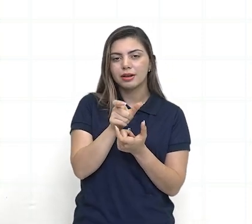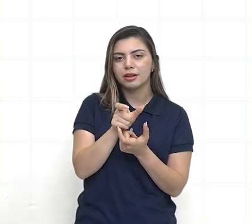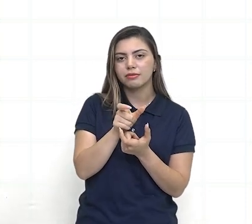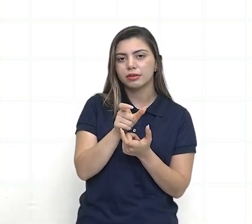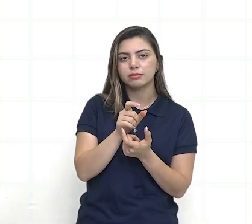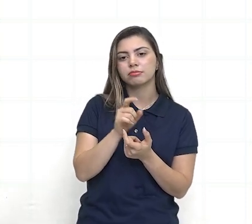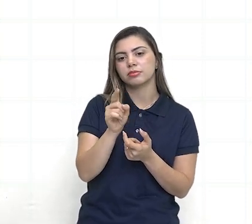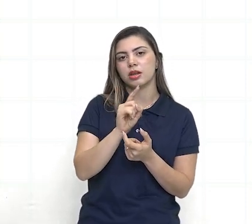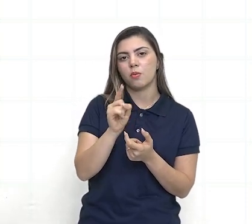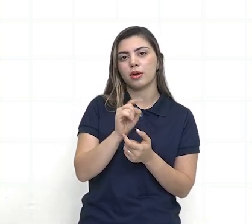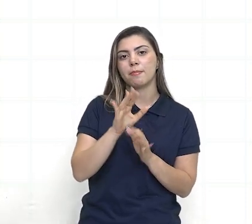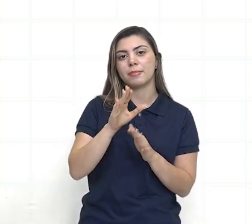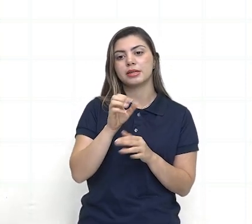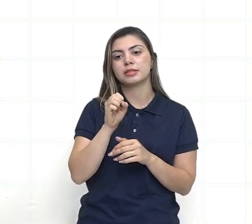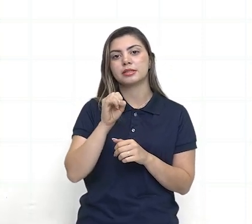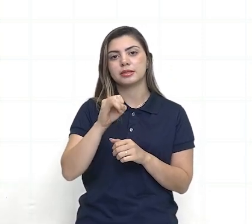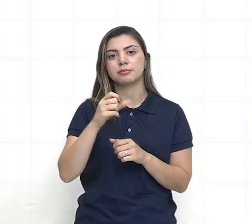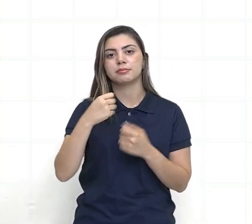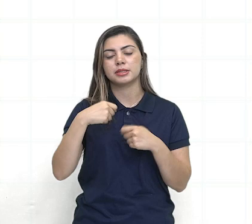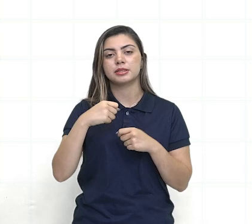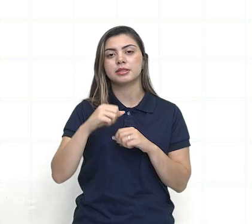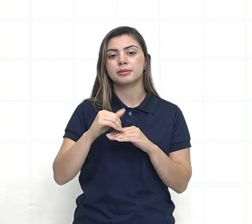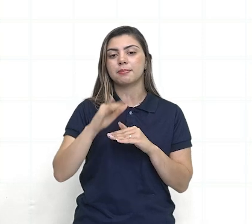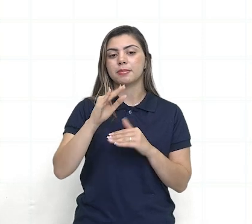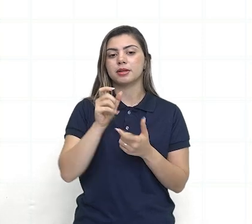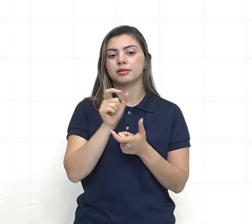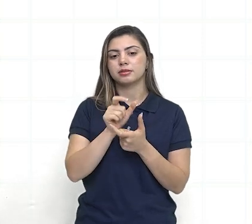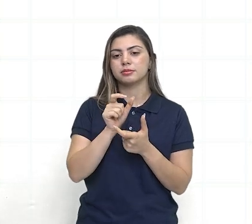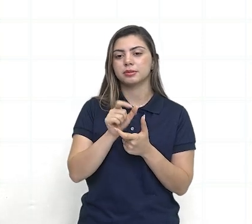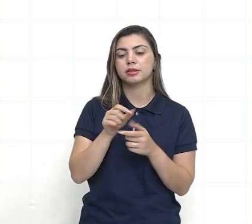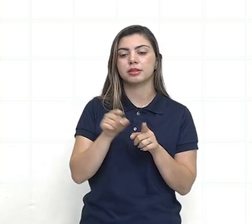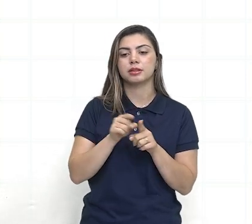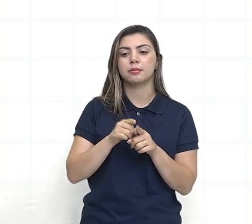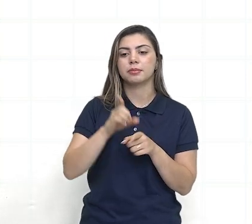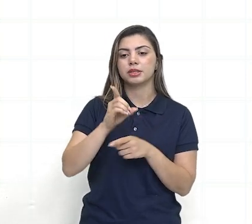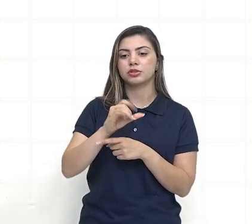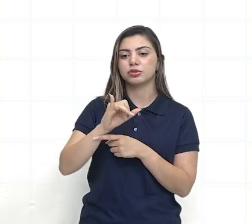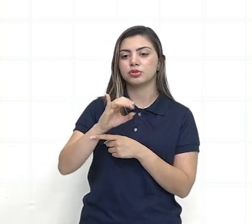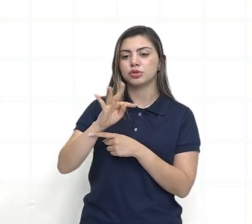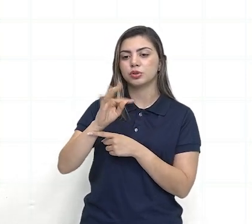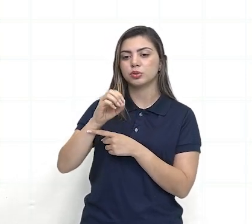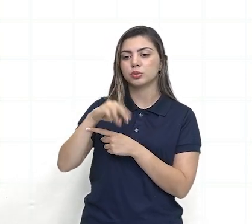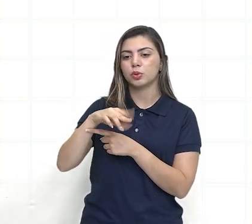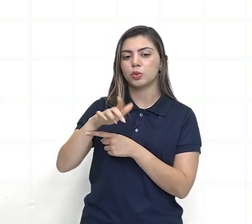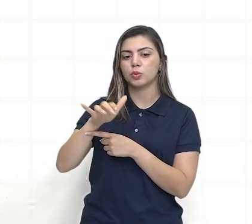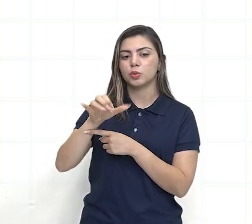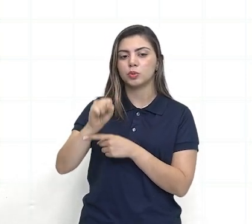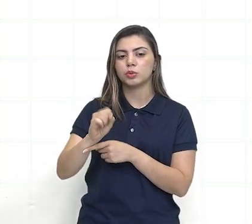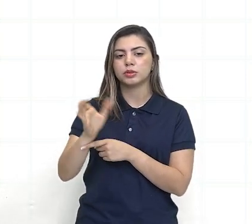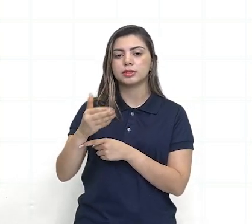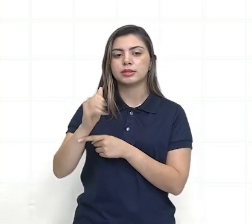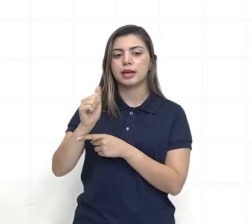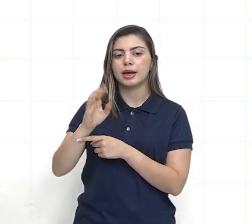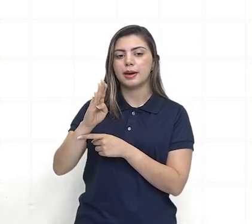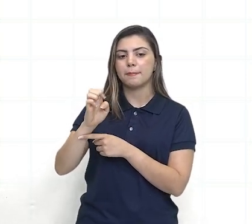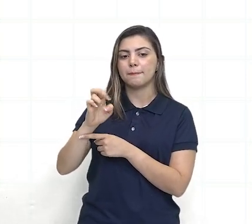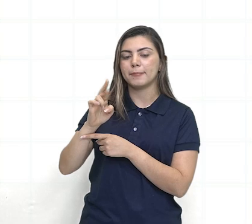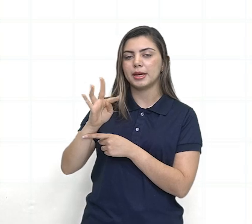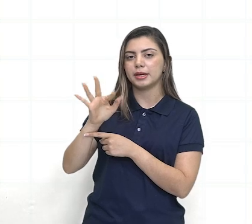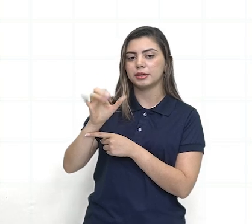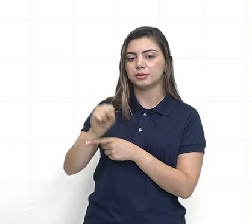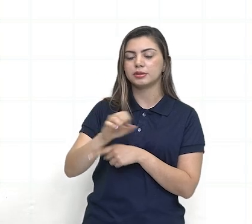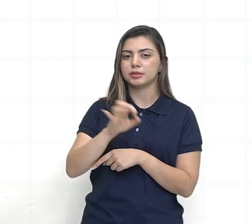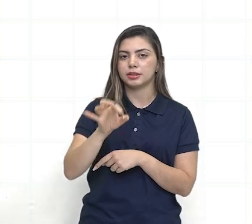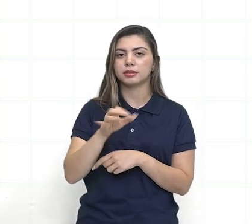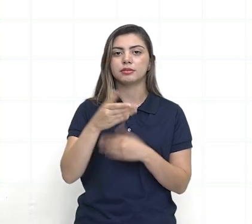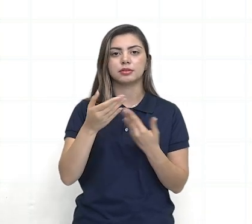sílaba, é. E ditongos abertos, ei, el, oi, com ou sem S. Muito bem,